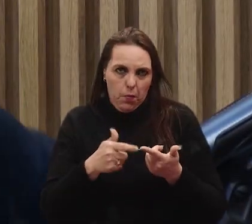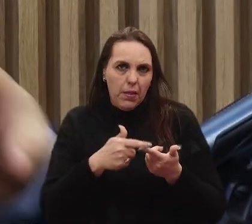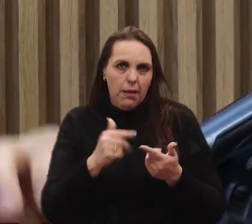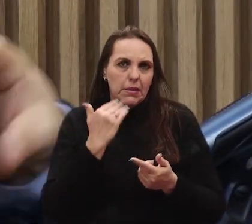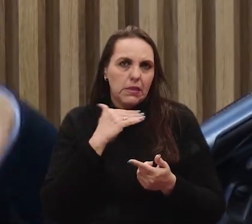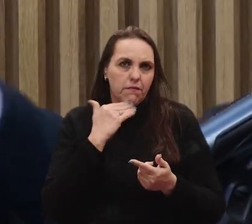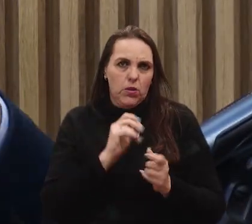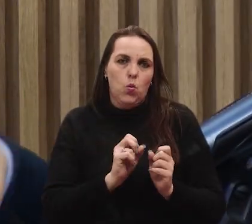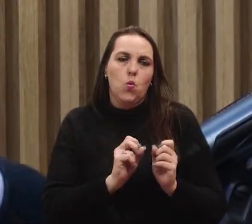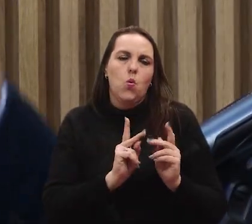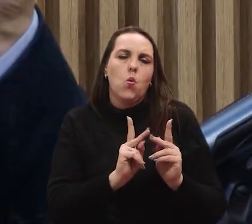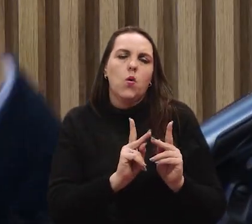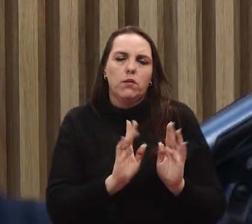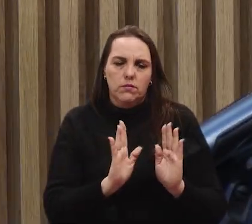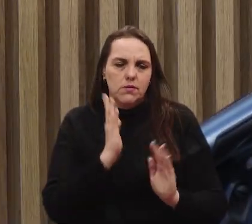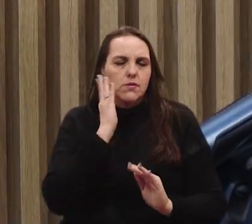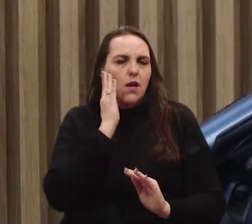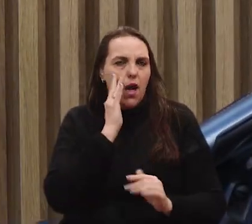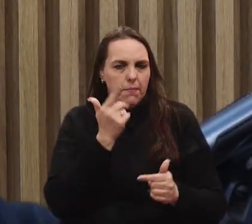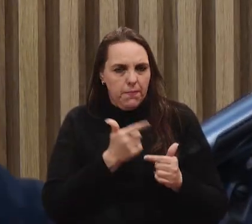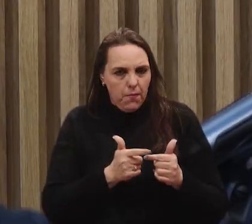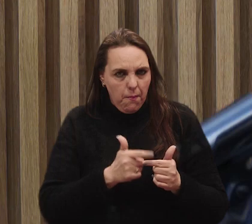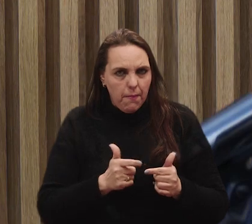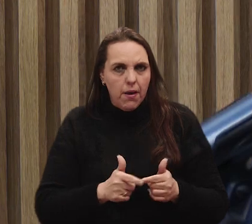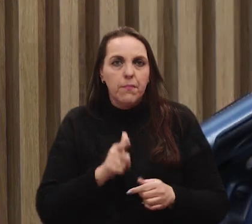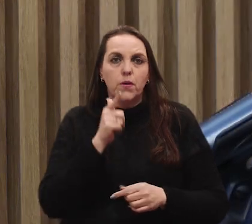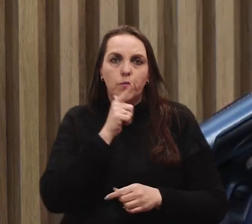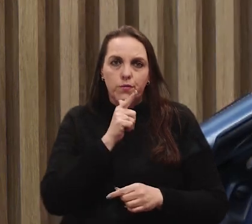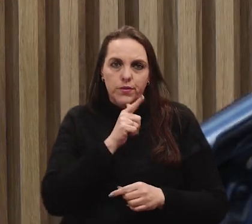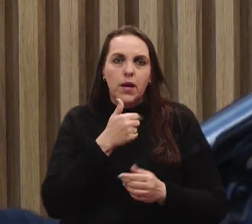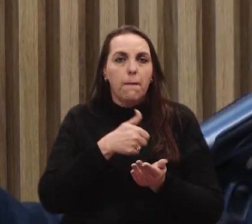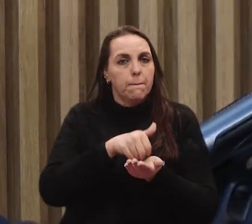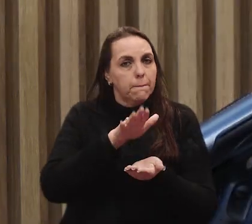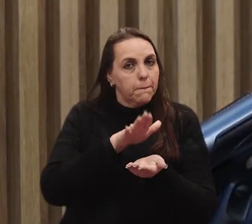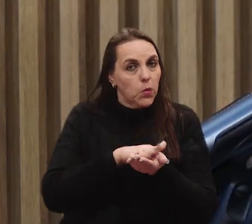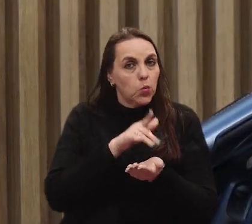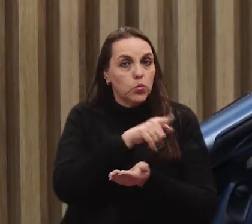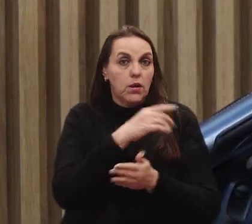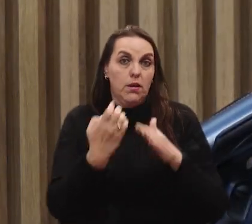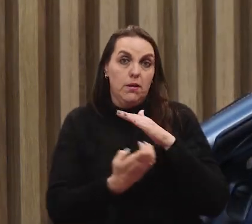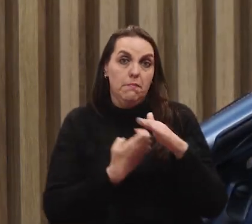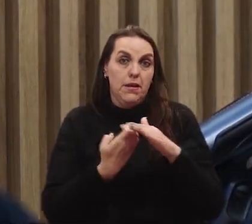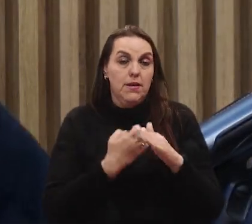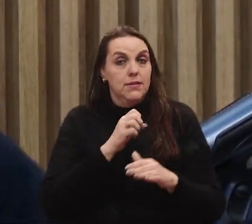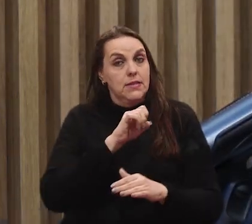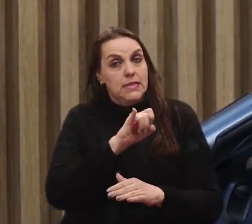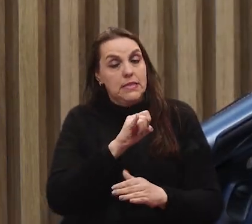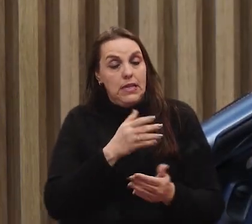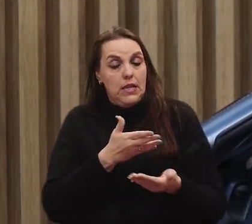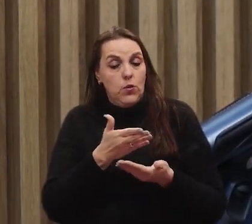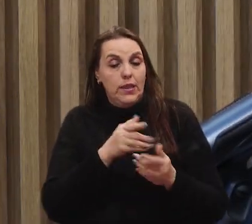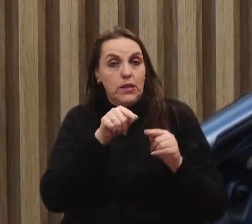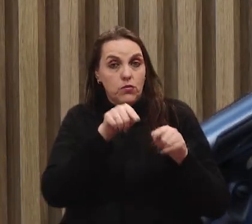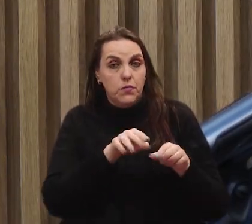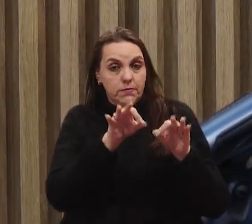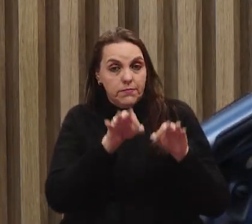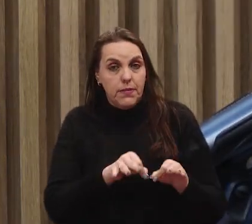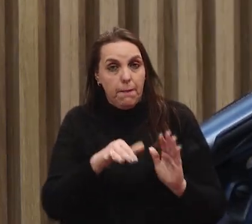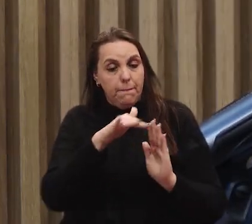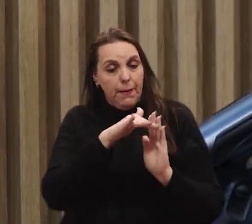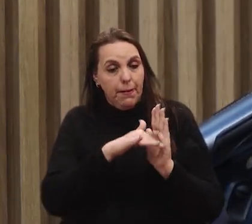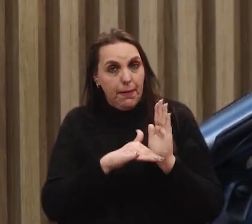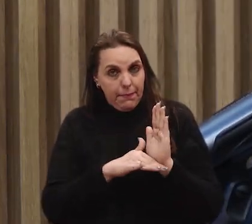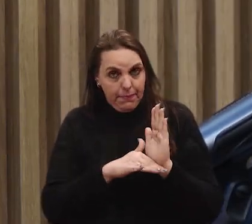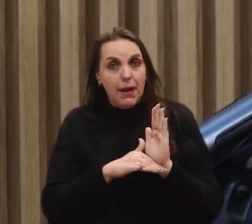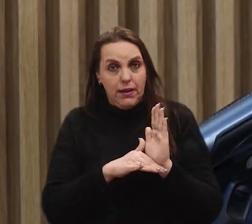com problema. Tu sabe que está com problema, então tu consegue, digamos, multar a empresa se ela não atender aquilo que define o